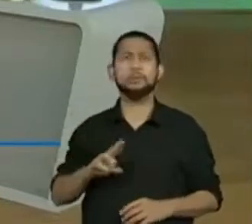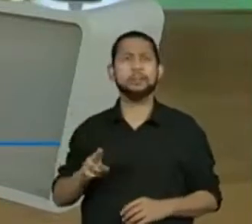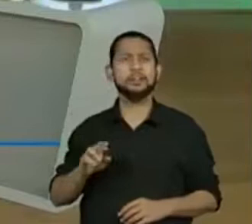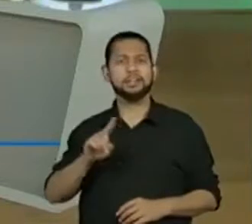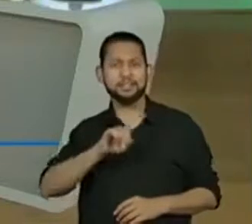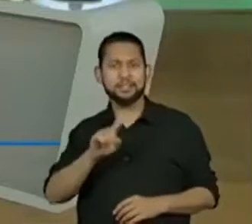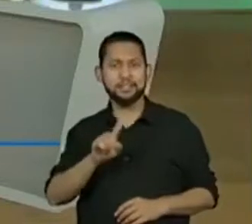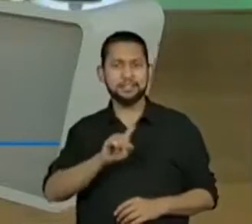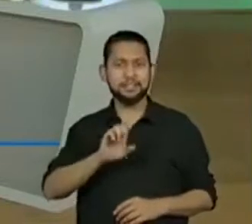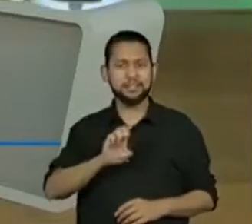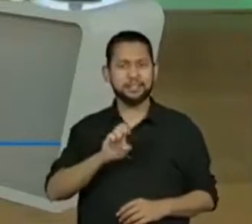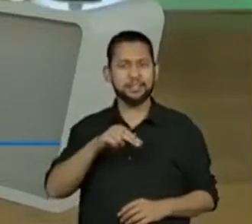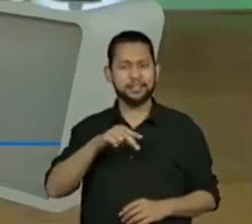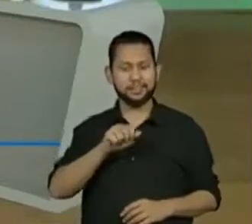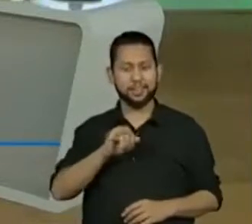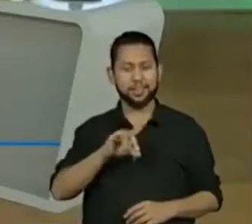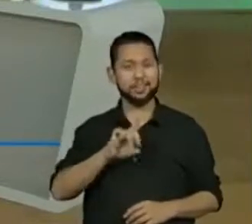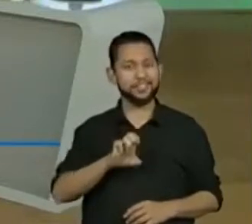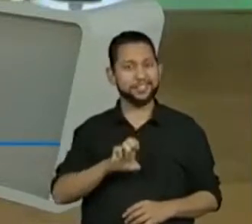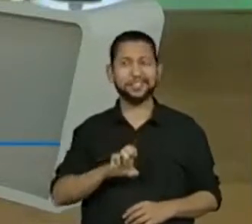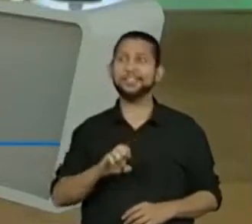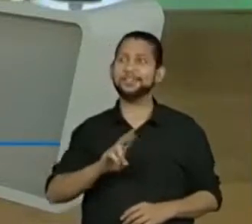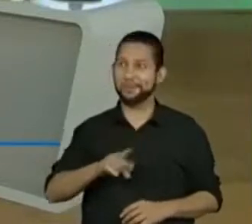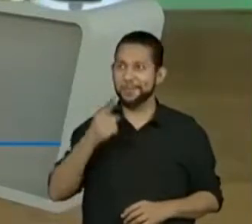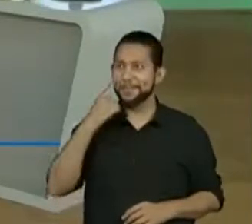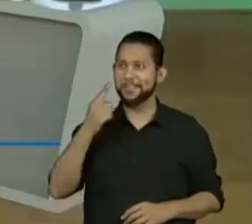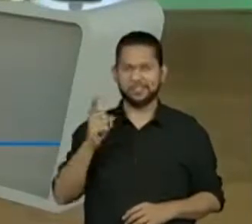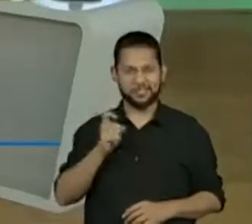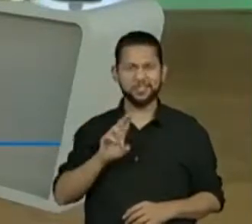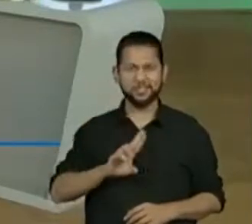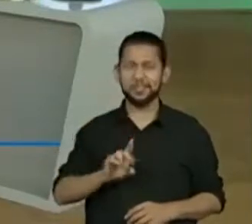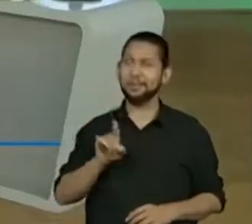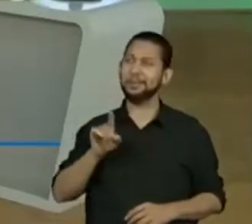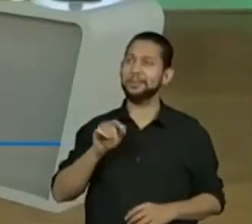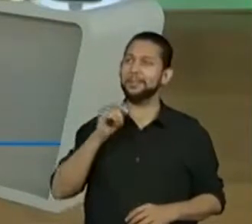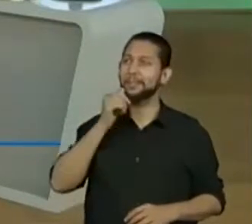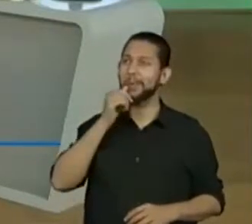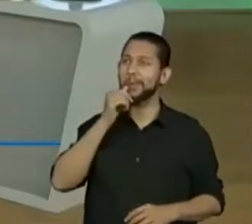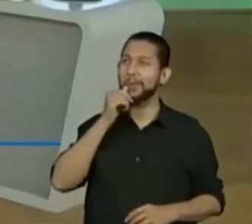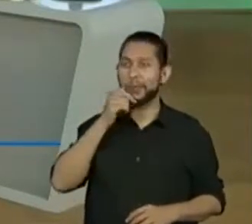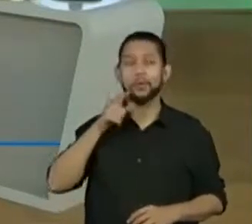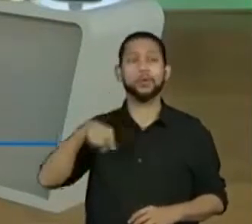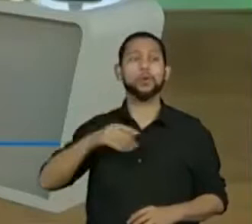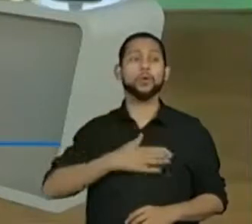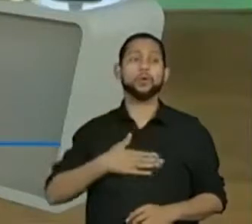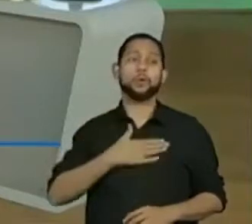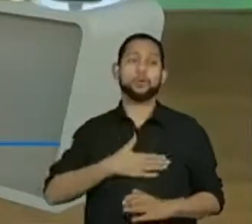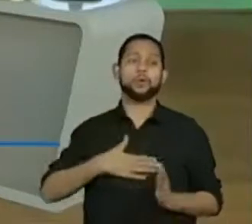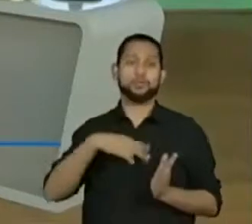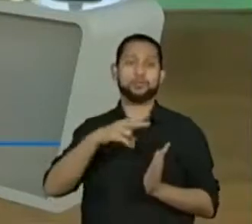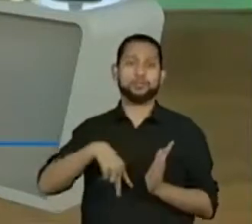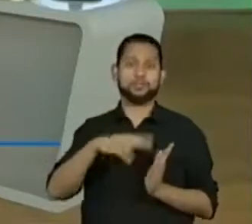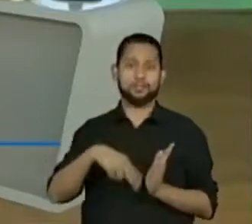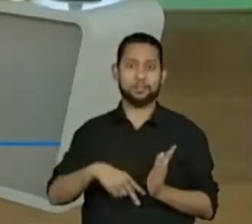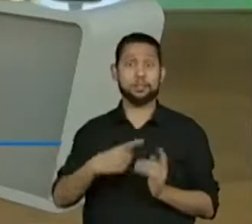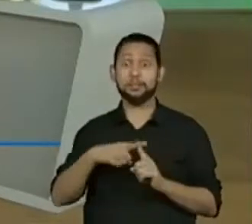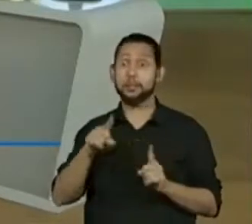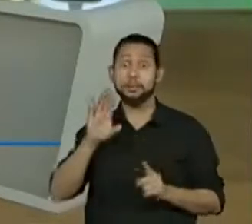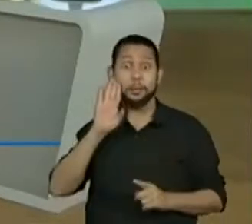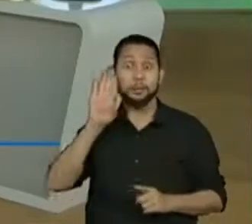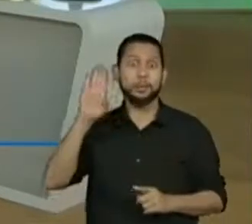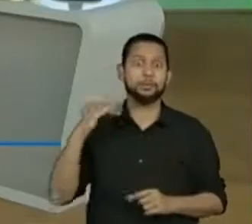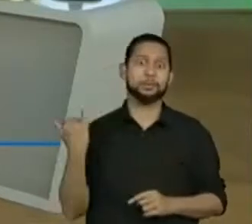vocês não é mais jeito que difícil às vezes muitos gostam de ler essa é a base mais